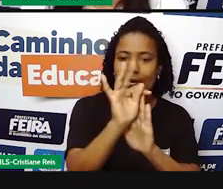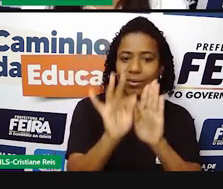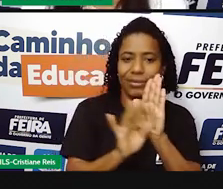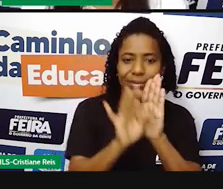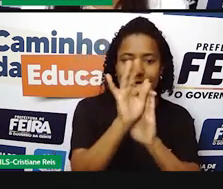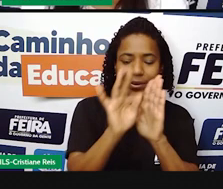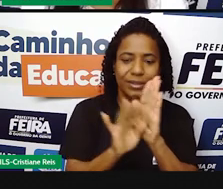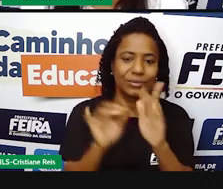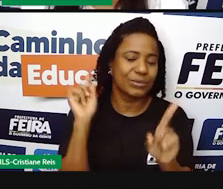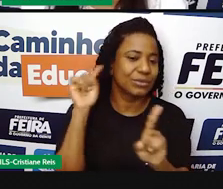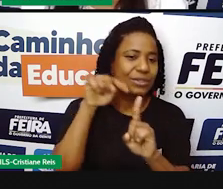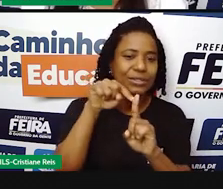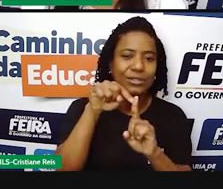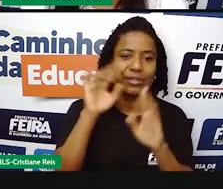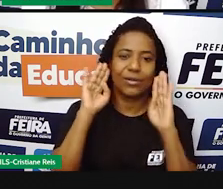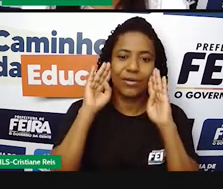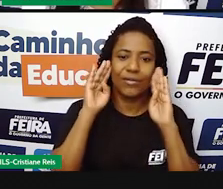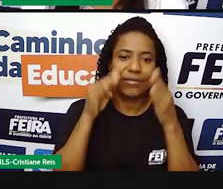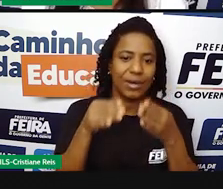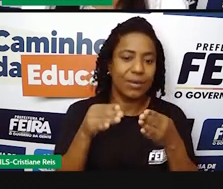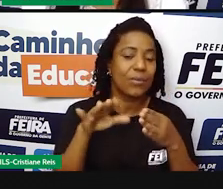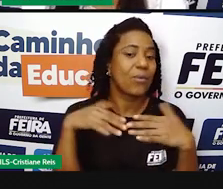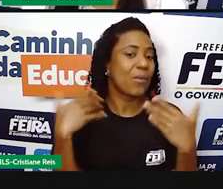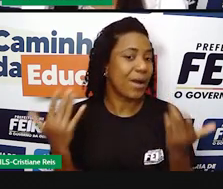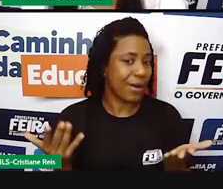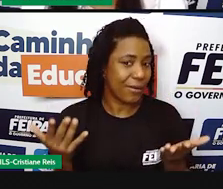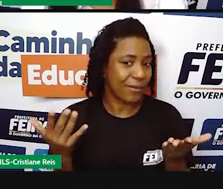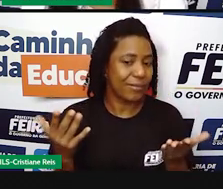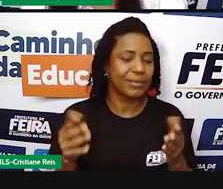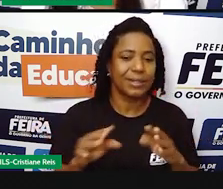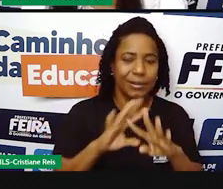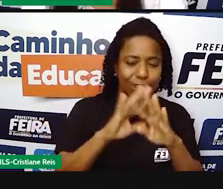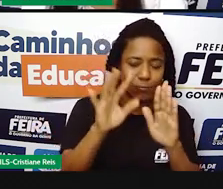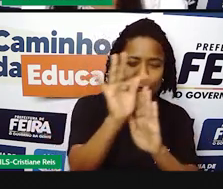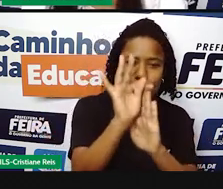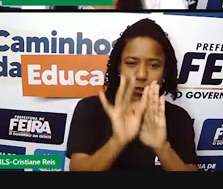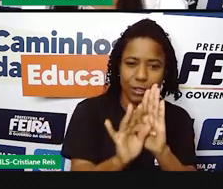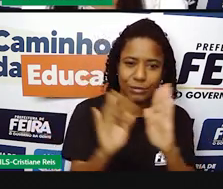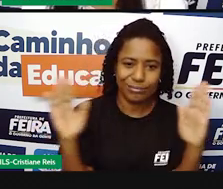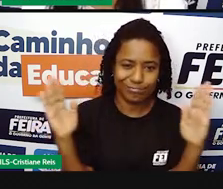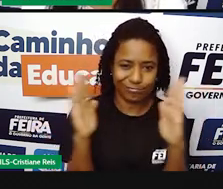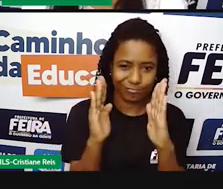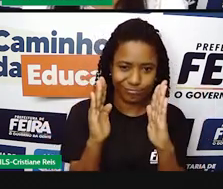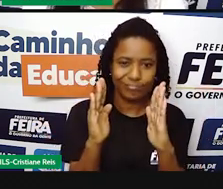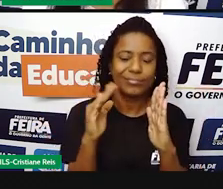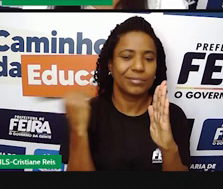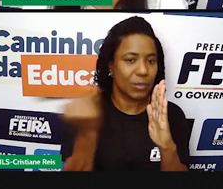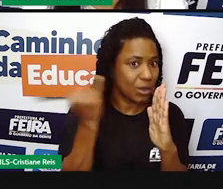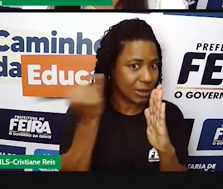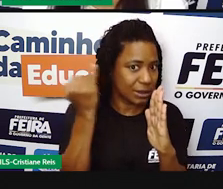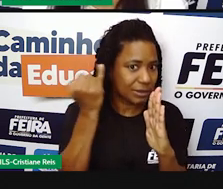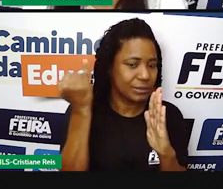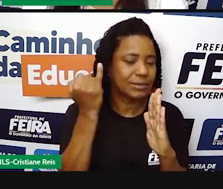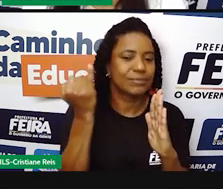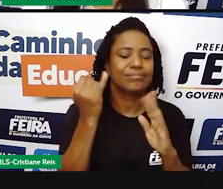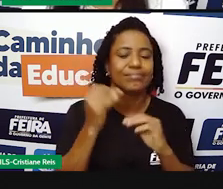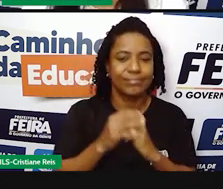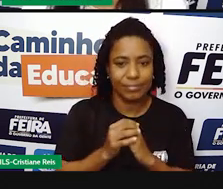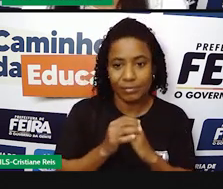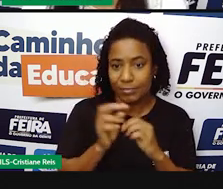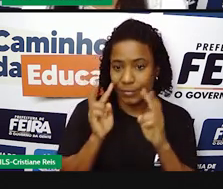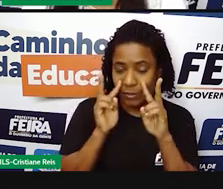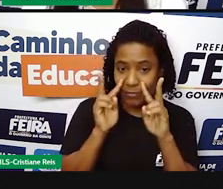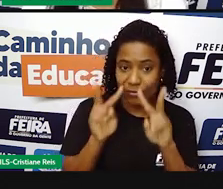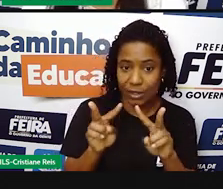é diferente, a formatação, a organização do texto, que é diferente. E é importante a gente observar que